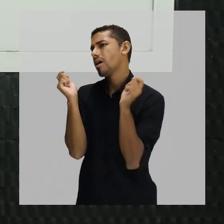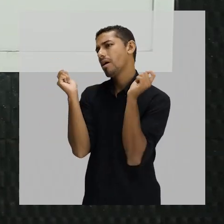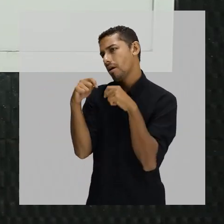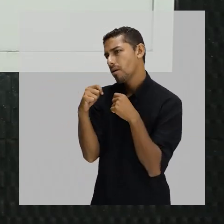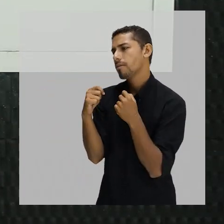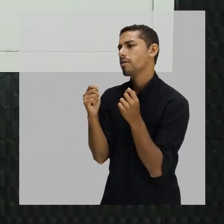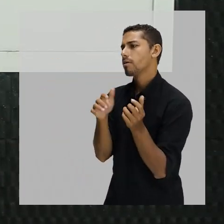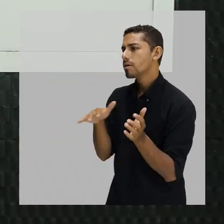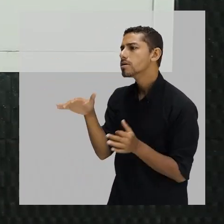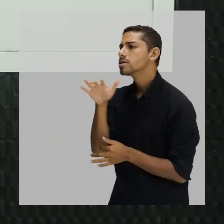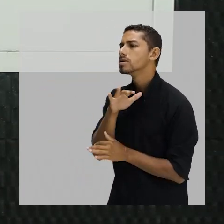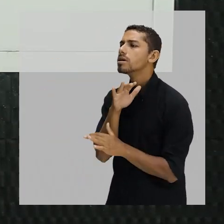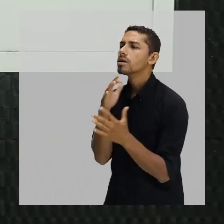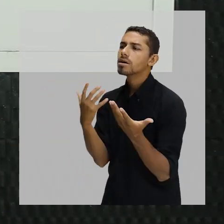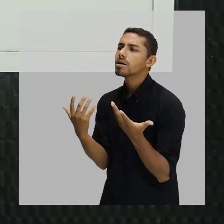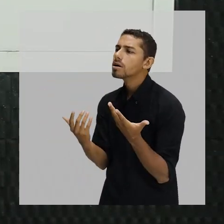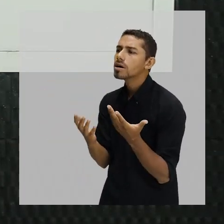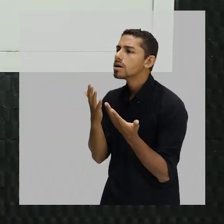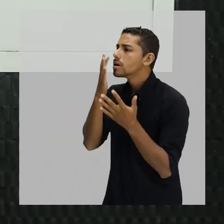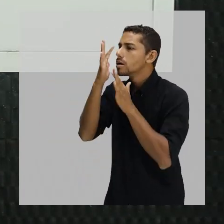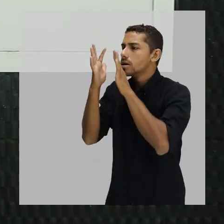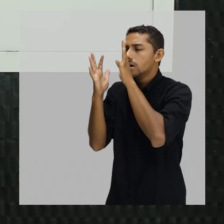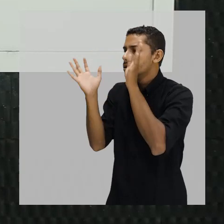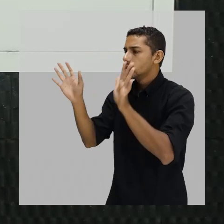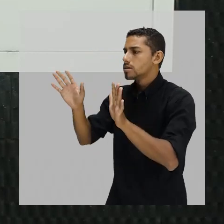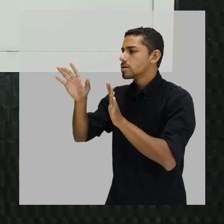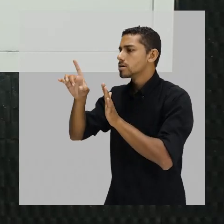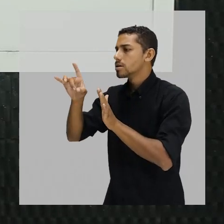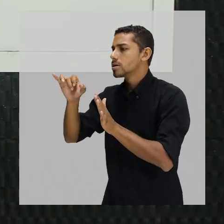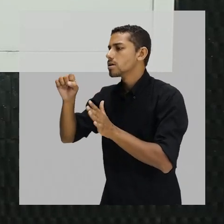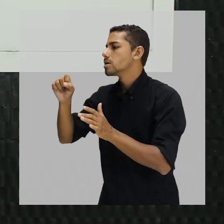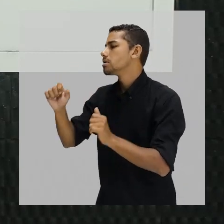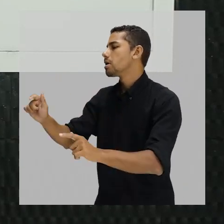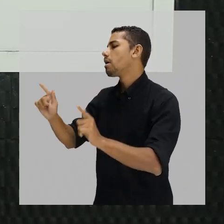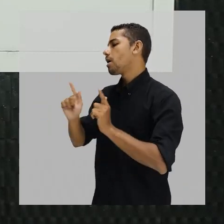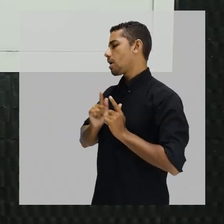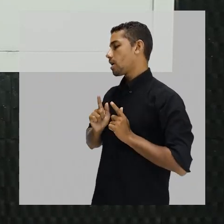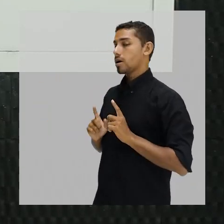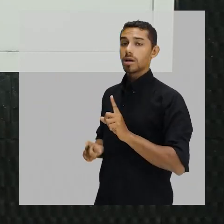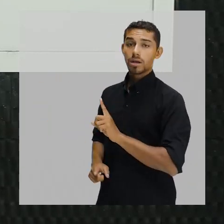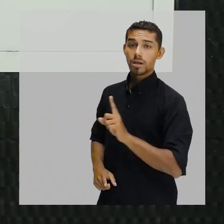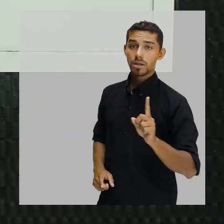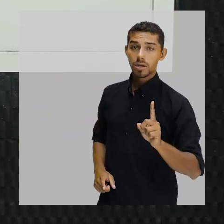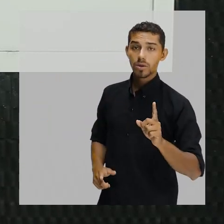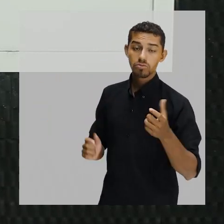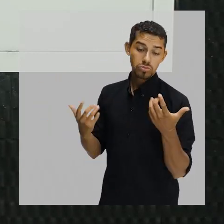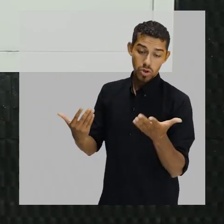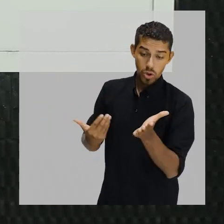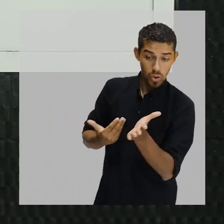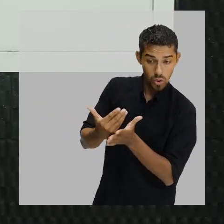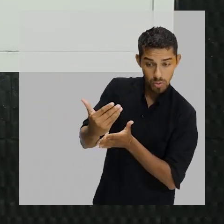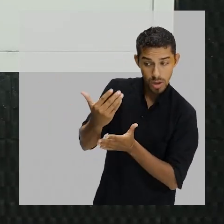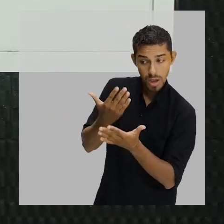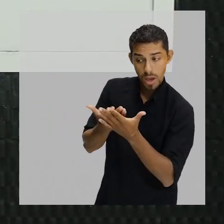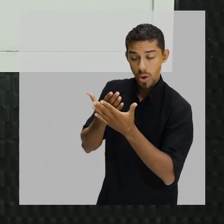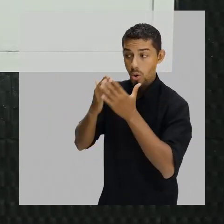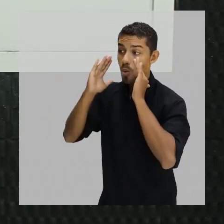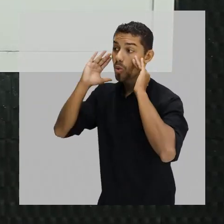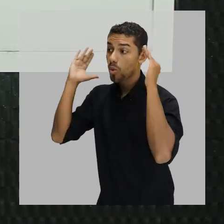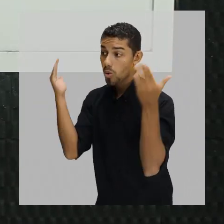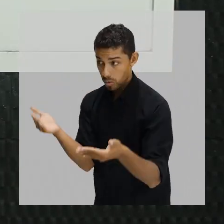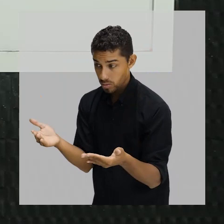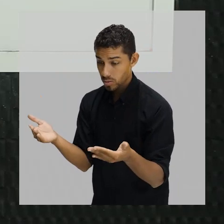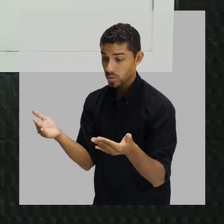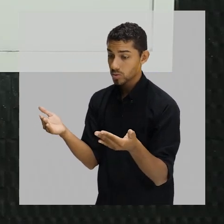uma forma extremamente dispersa? Não pode. É por isso que quando eu começo a aula eu digo, olha, te concentra. Por quê?